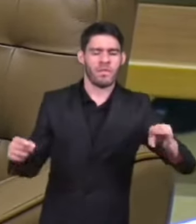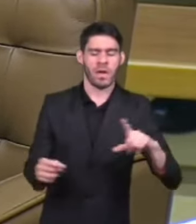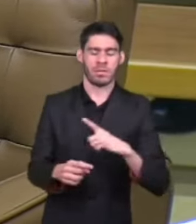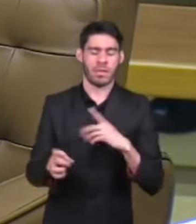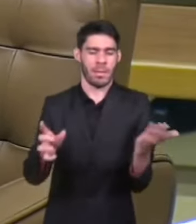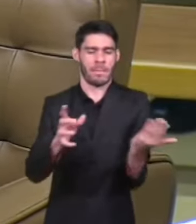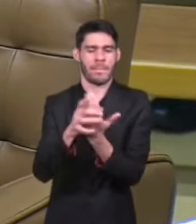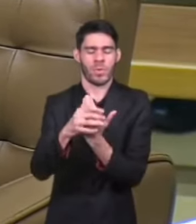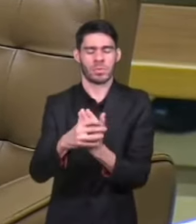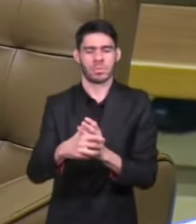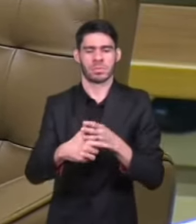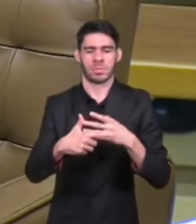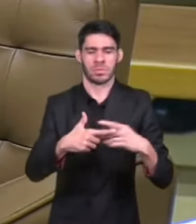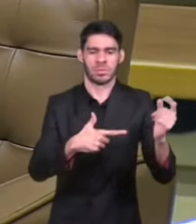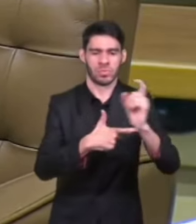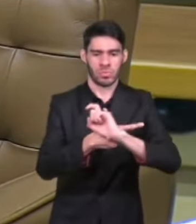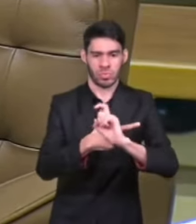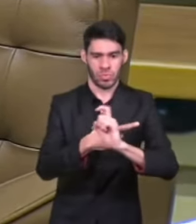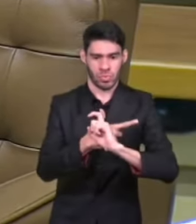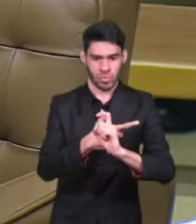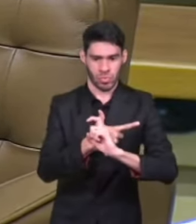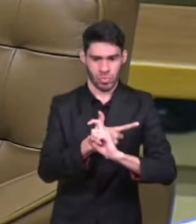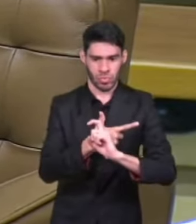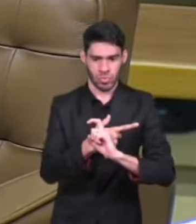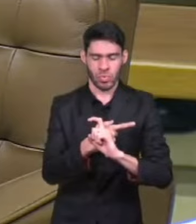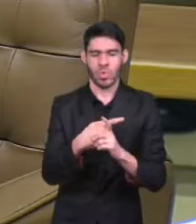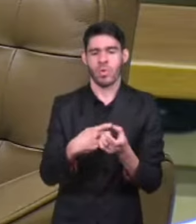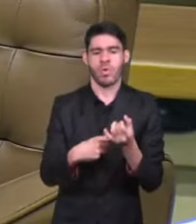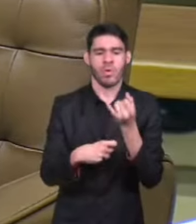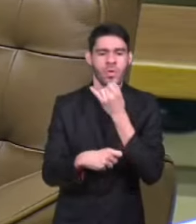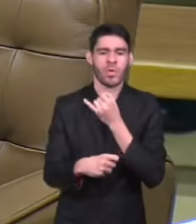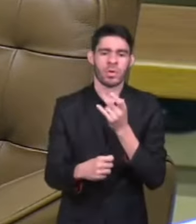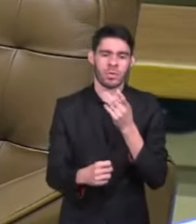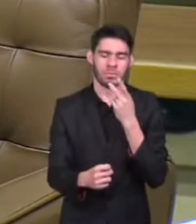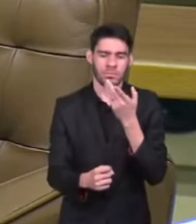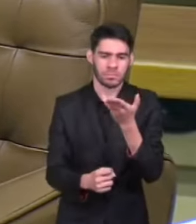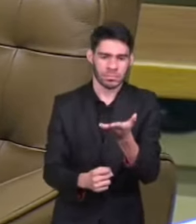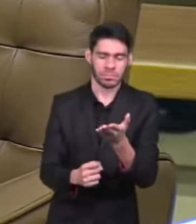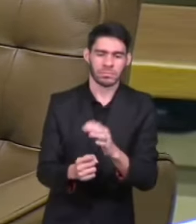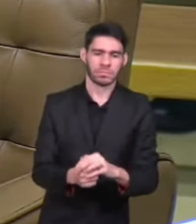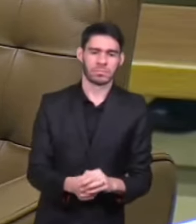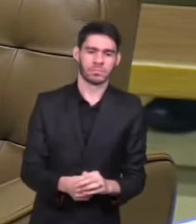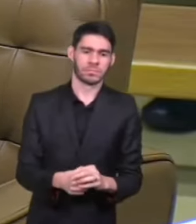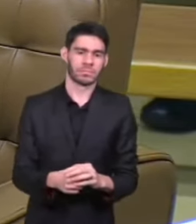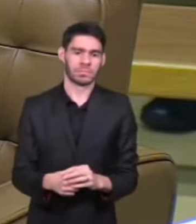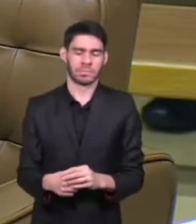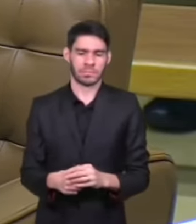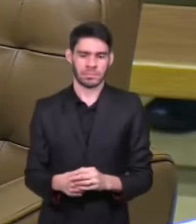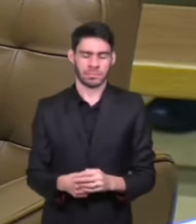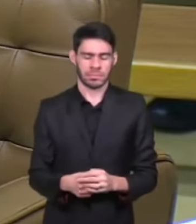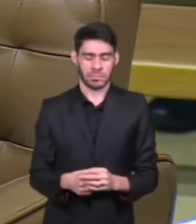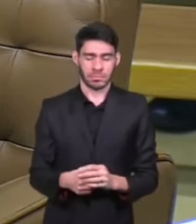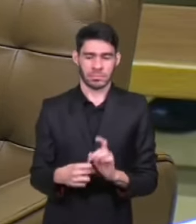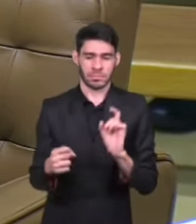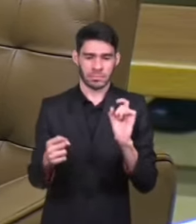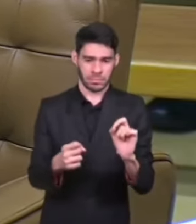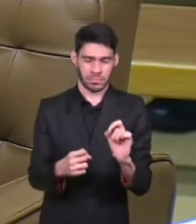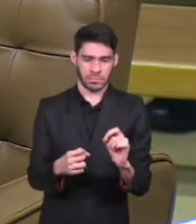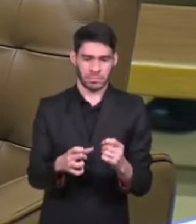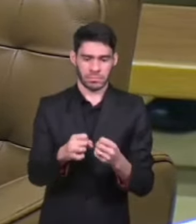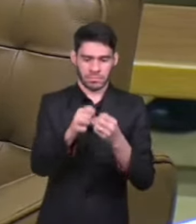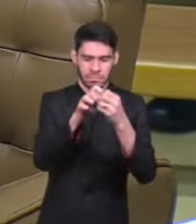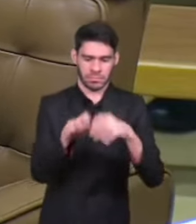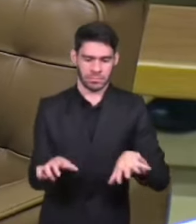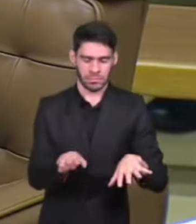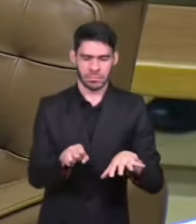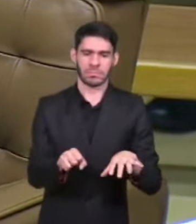ações do Executivo, o próprio exemplo que já foi citado agora por Vossa Excelência, do eventual desmonte